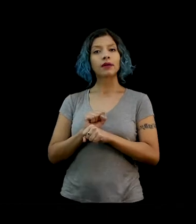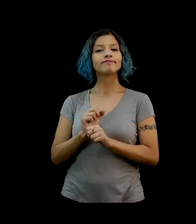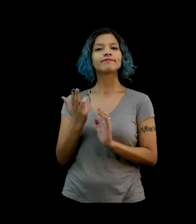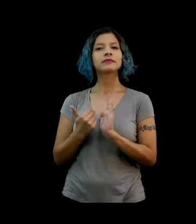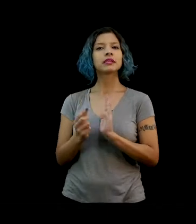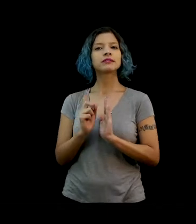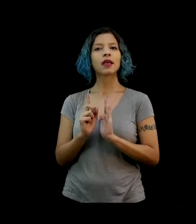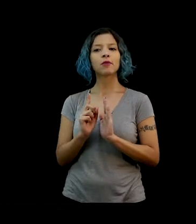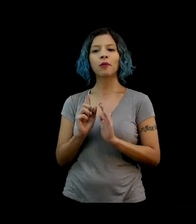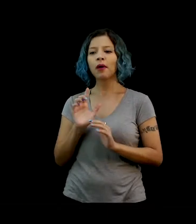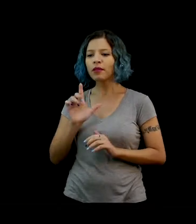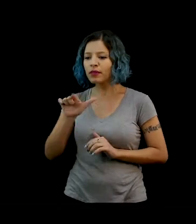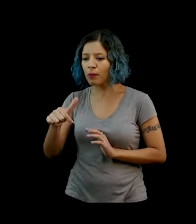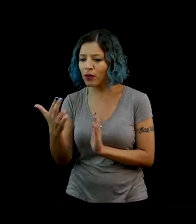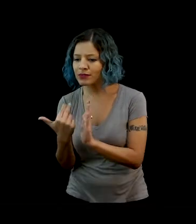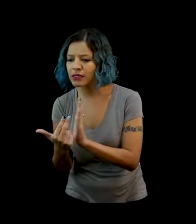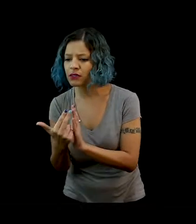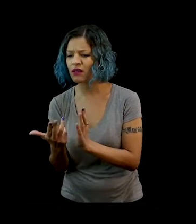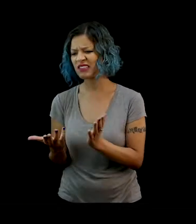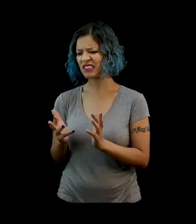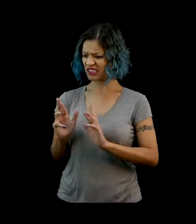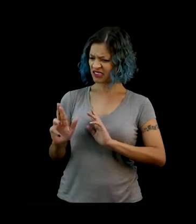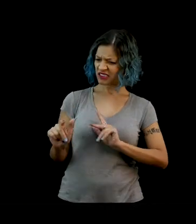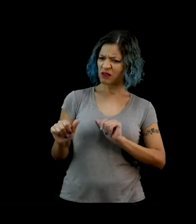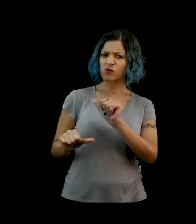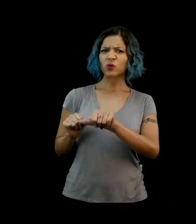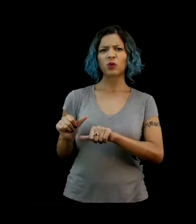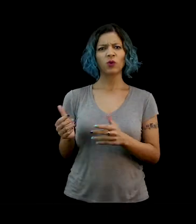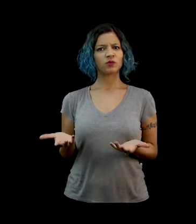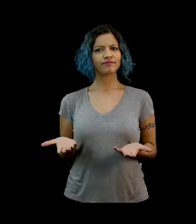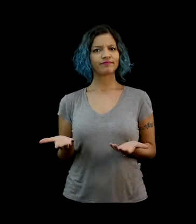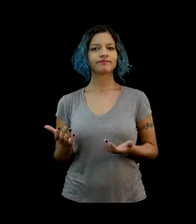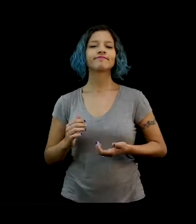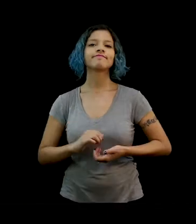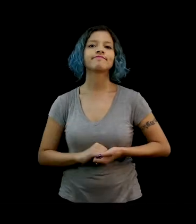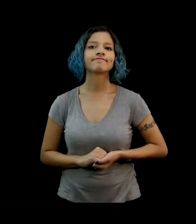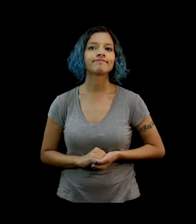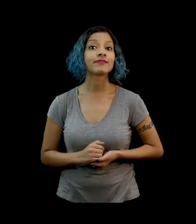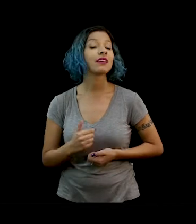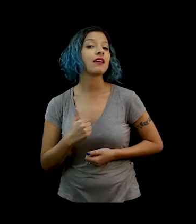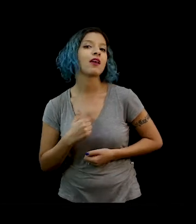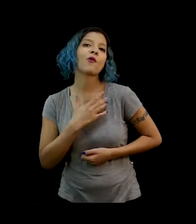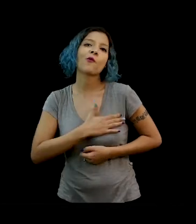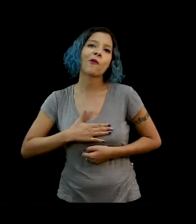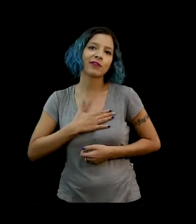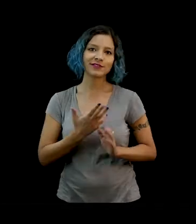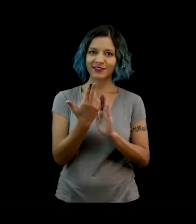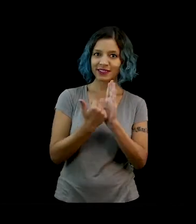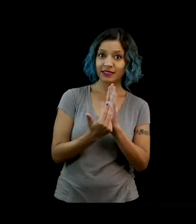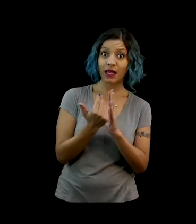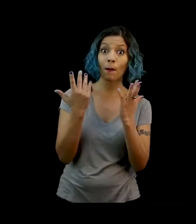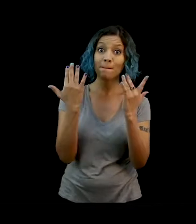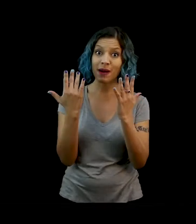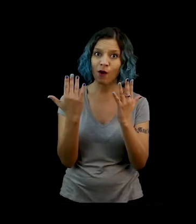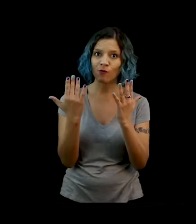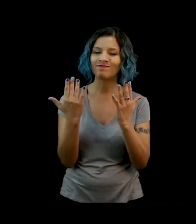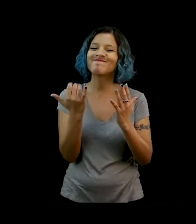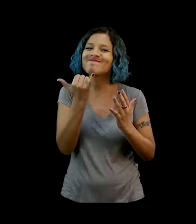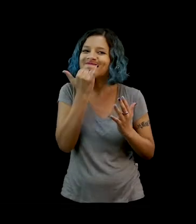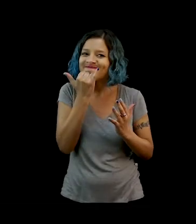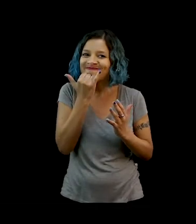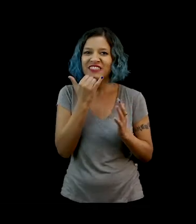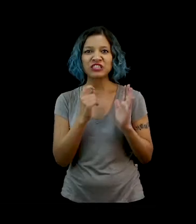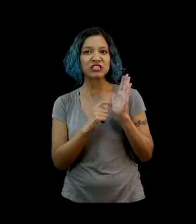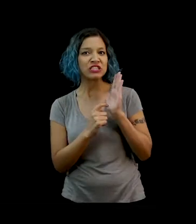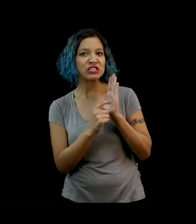confesso que eu sou um pouco voz assim eu não me dou bem com coisas digitais isso tem